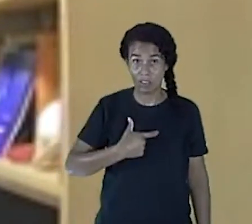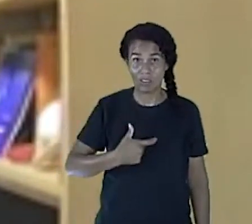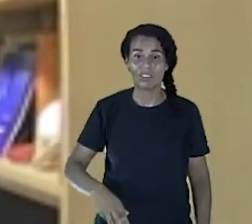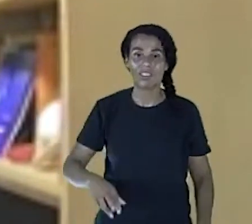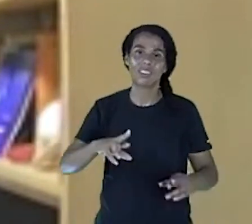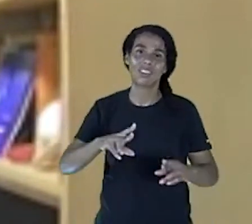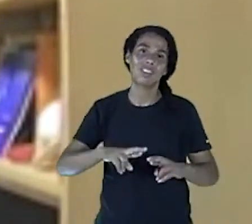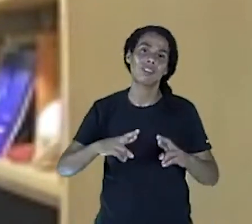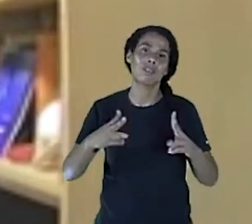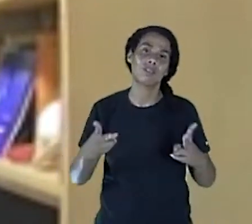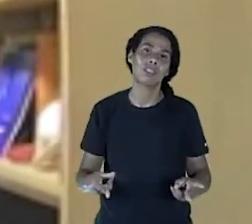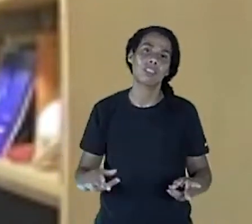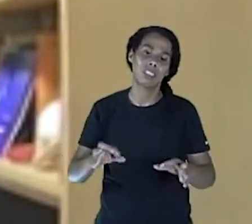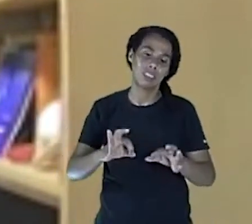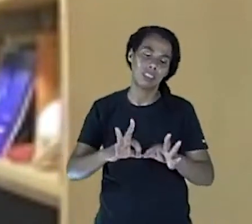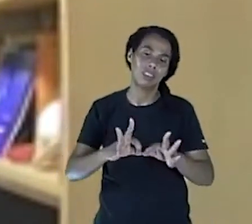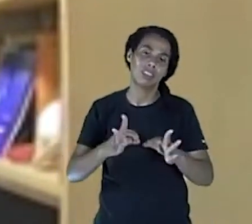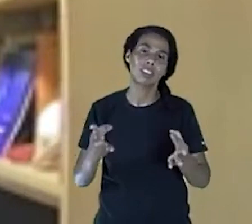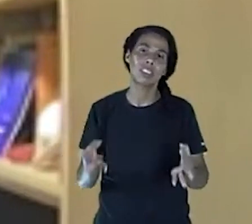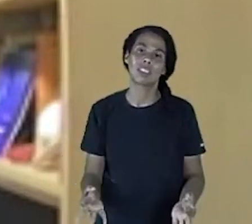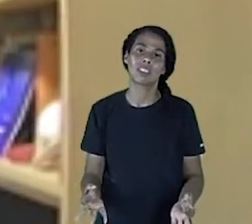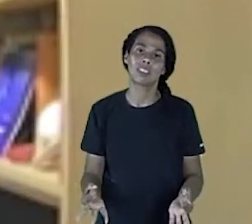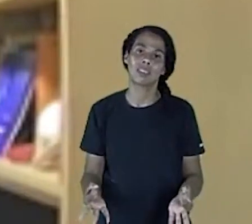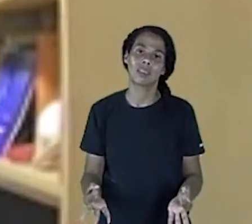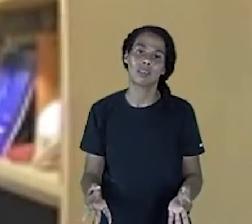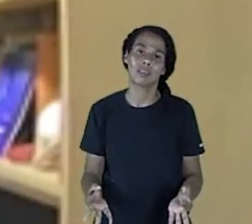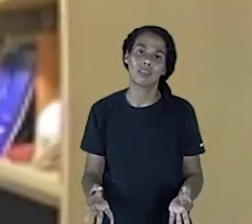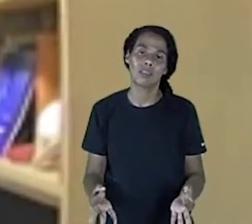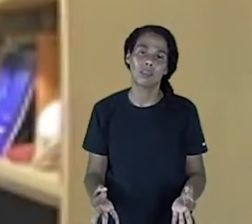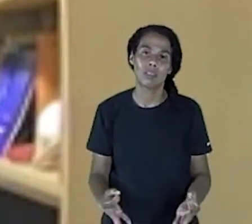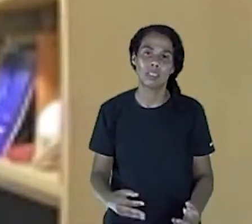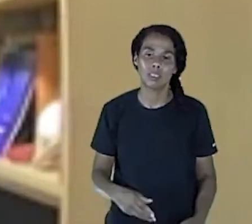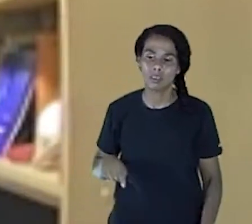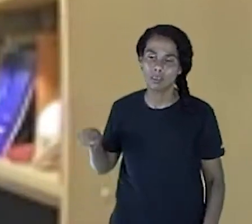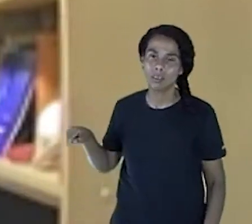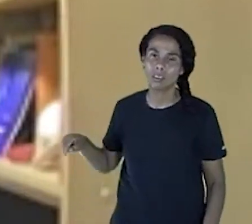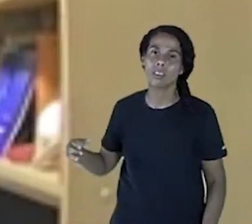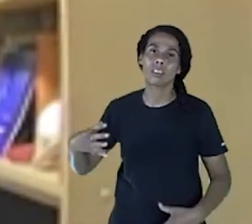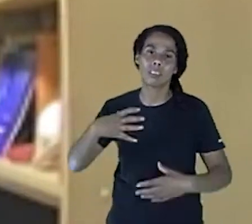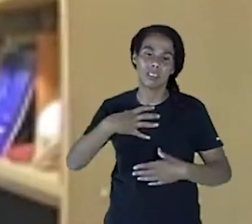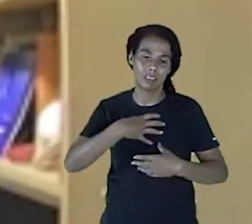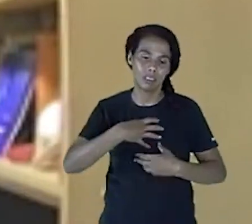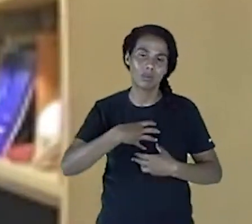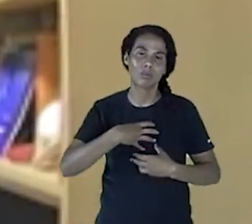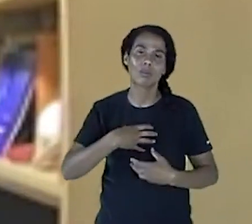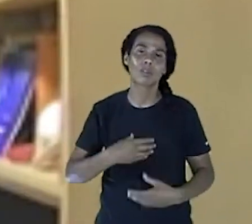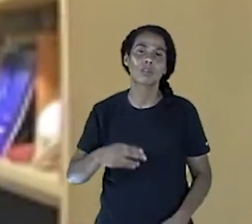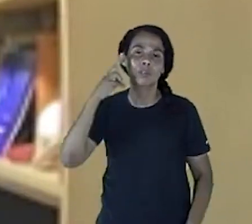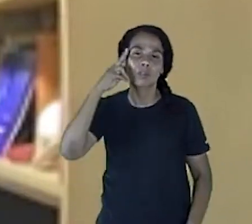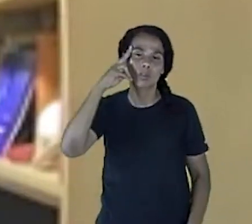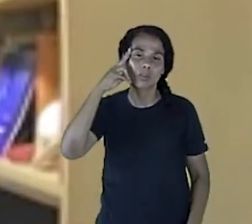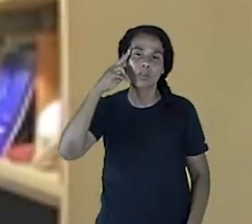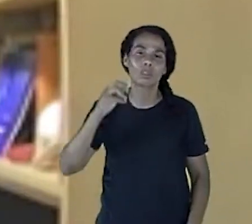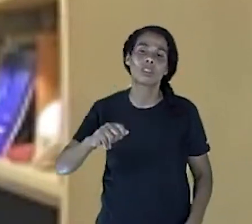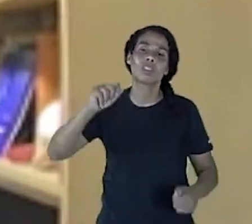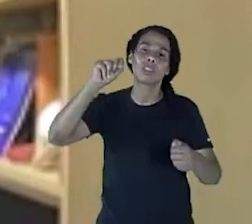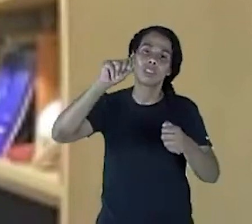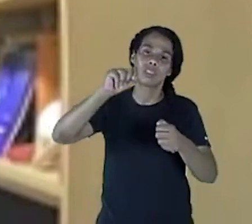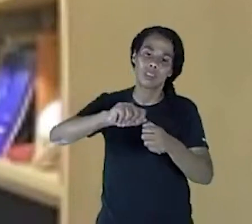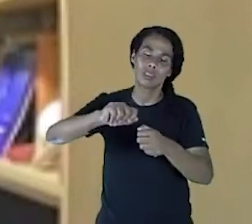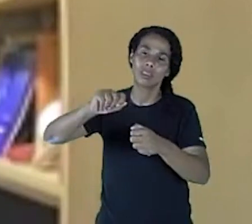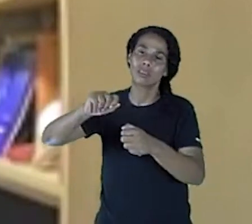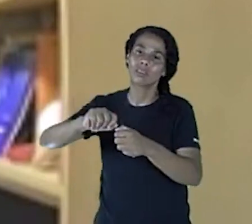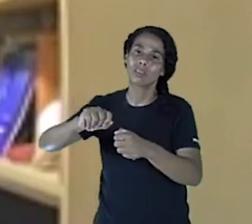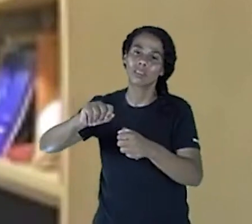não precisa saber, apenas é o fazer. O fazer que é libertador,